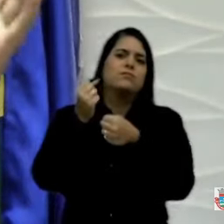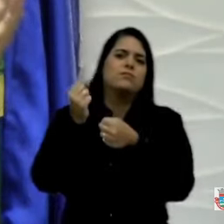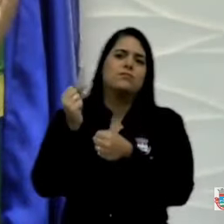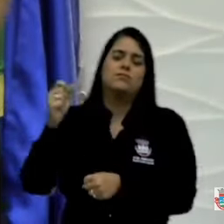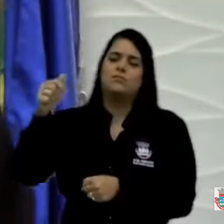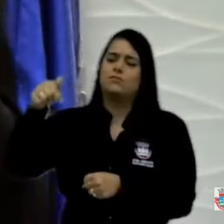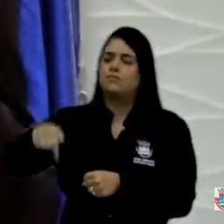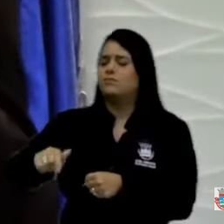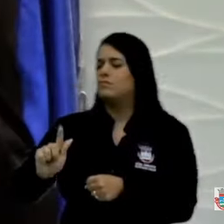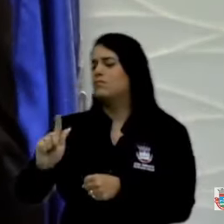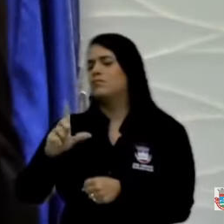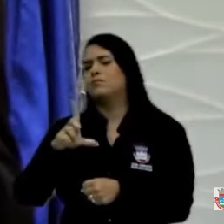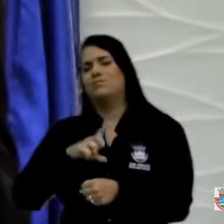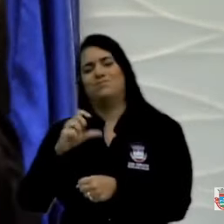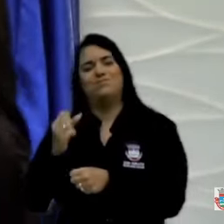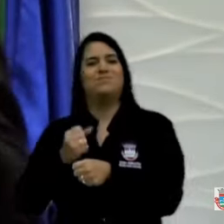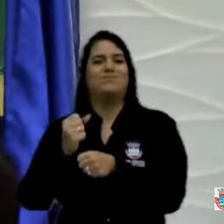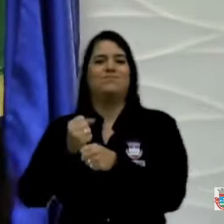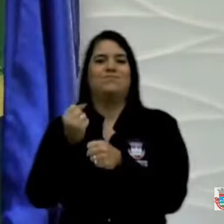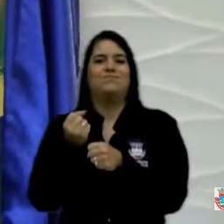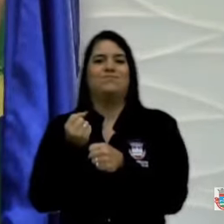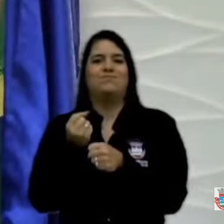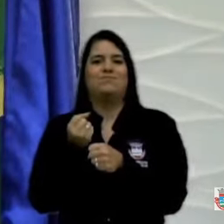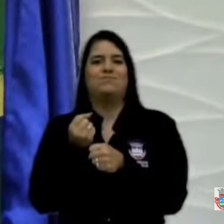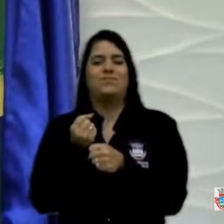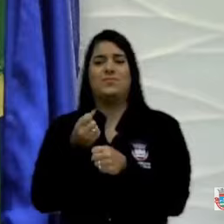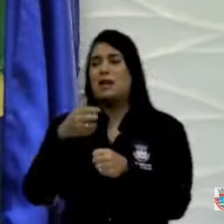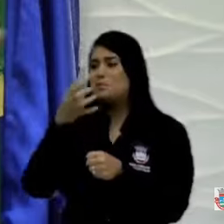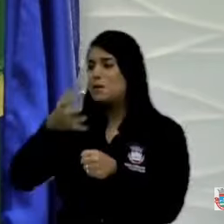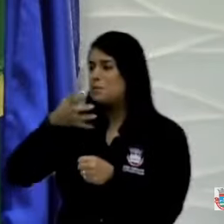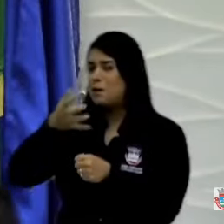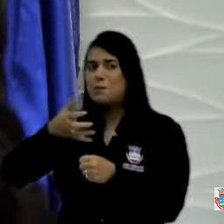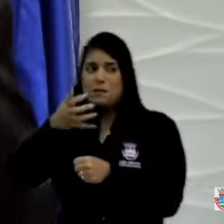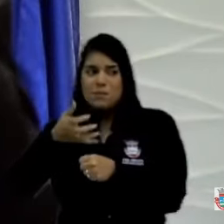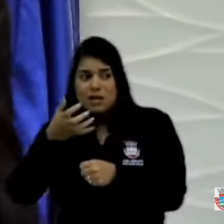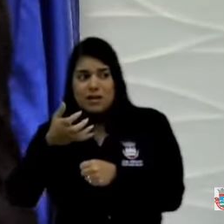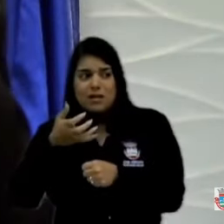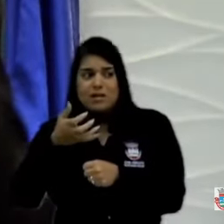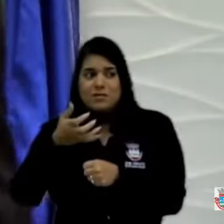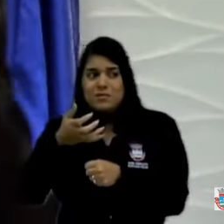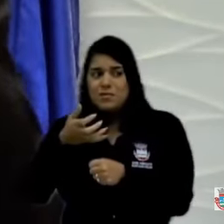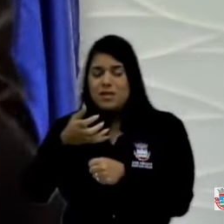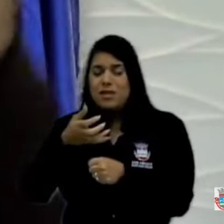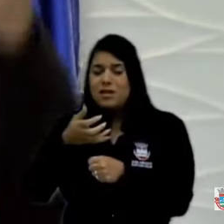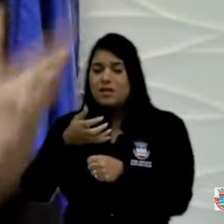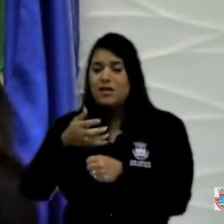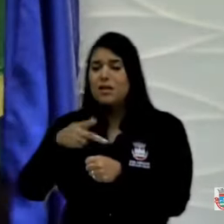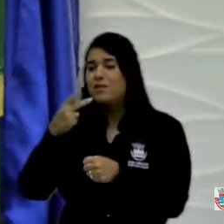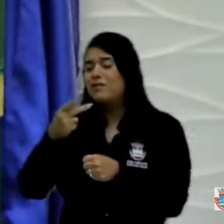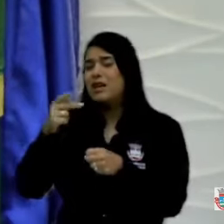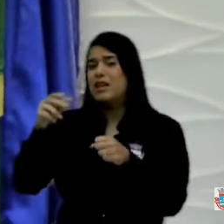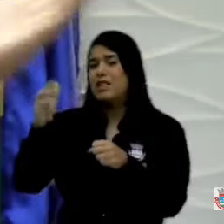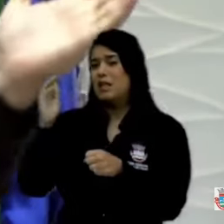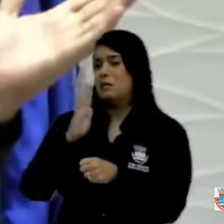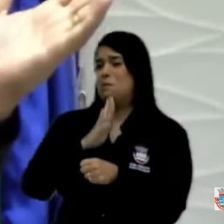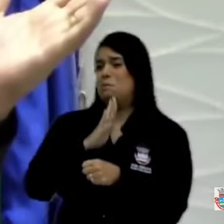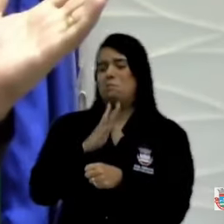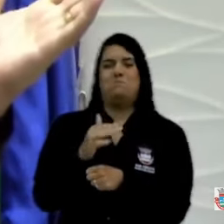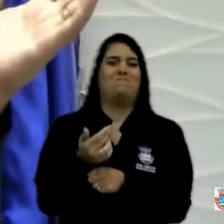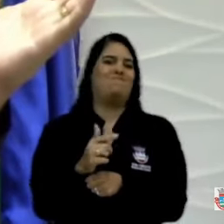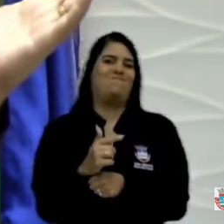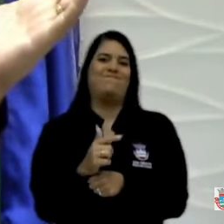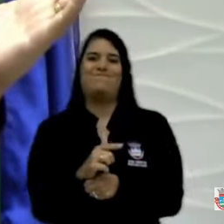não tem como argumentar com a realidade que está diante dos nossos olhos. Não